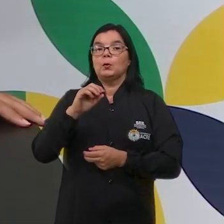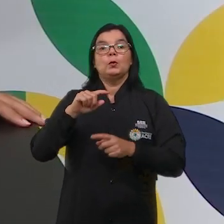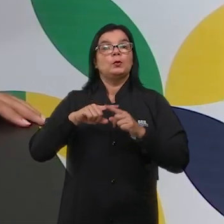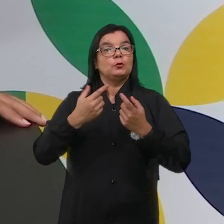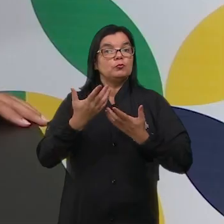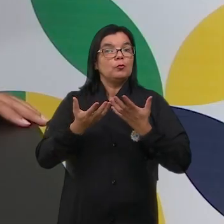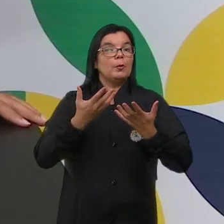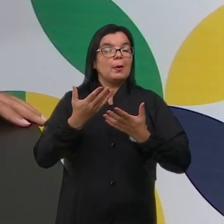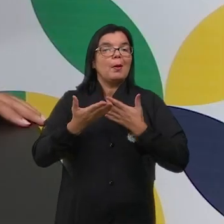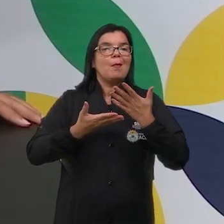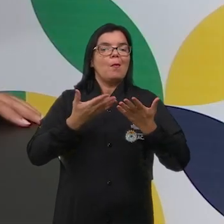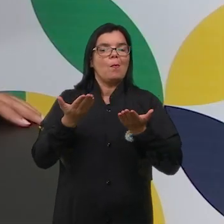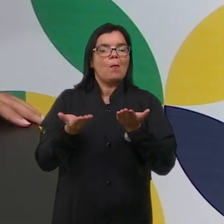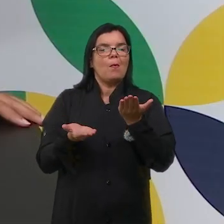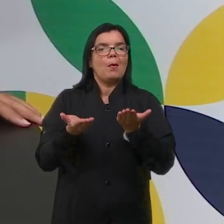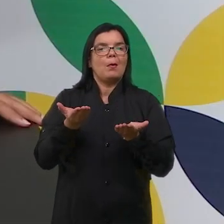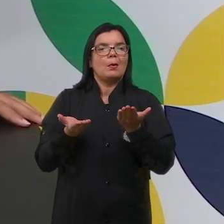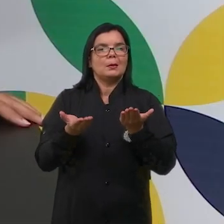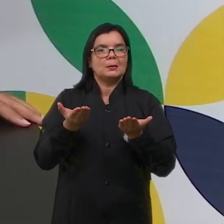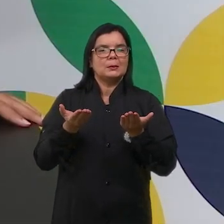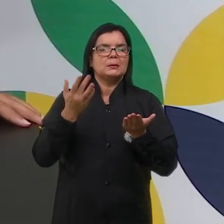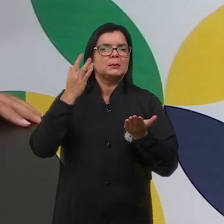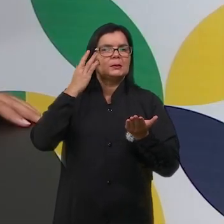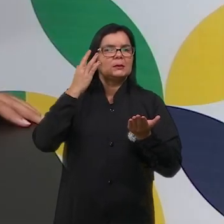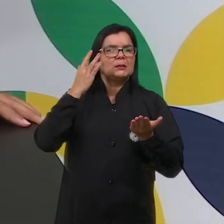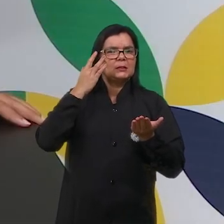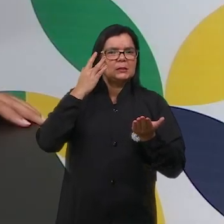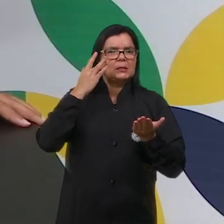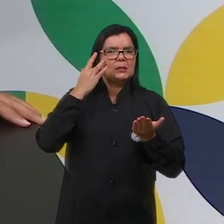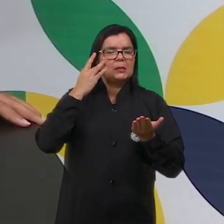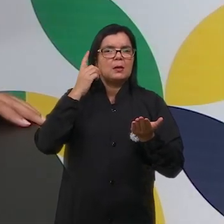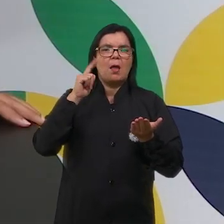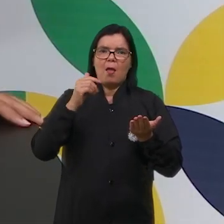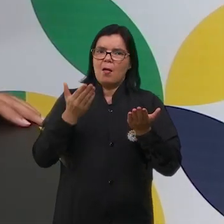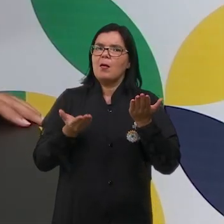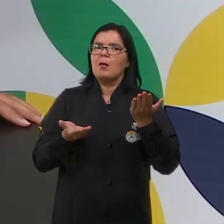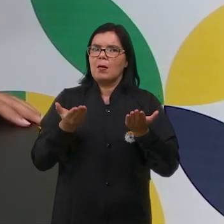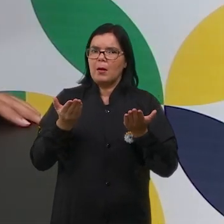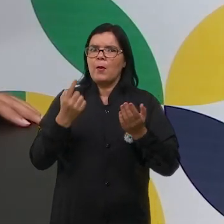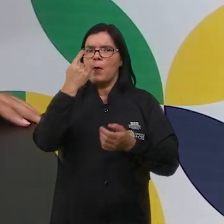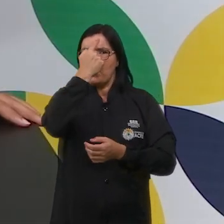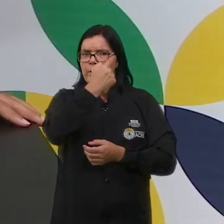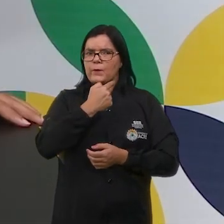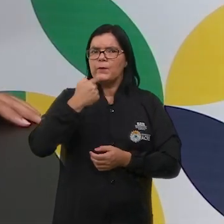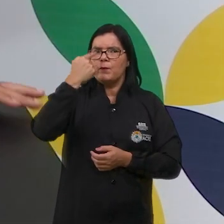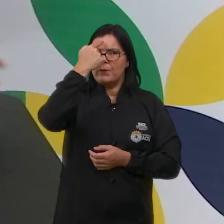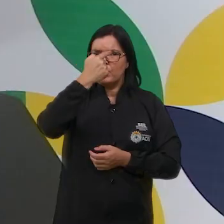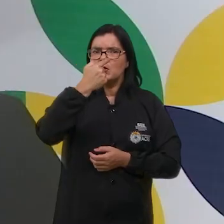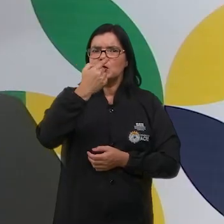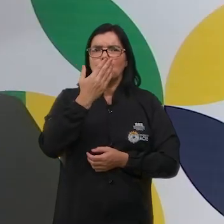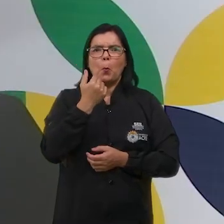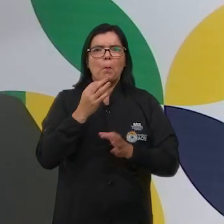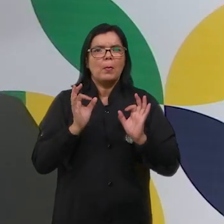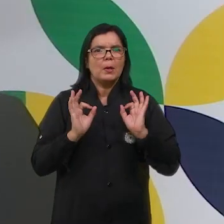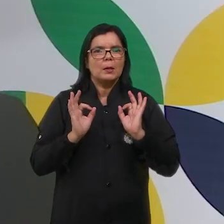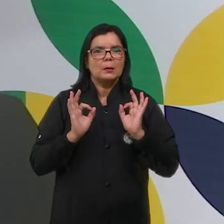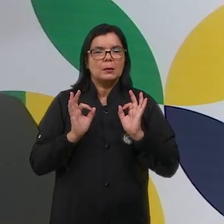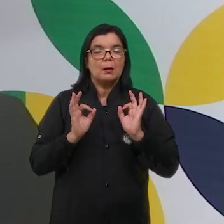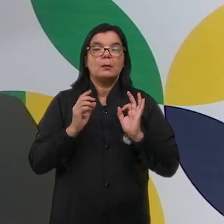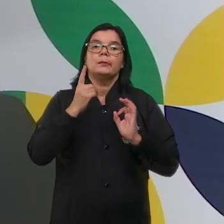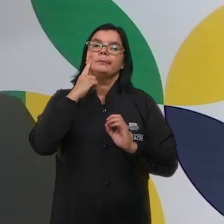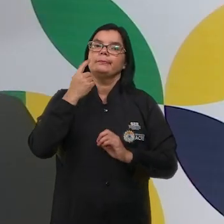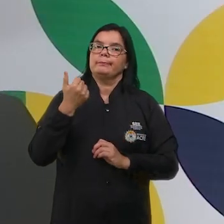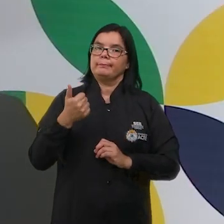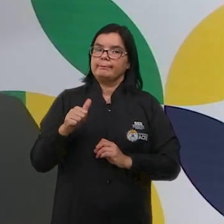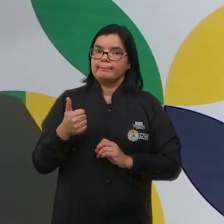buscando o equilíbrio. Será que é equilibrado eu passar 24 horas sem me alimentar? Então, são uma análise